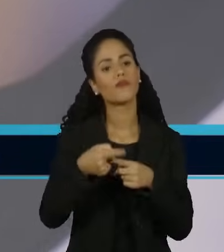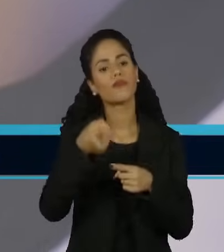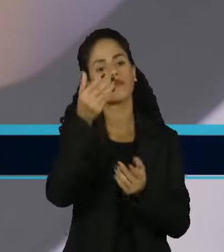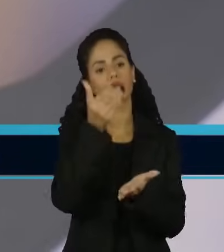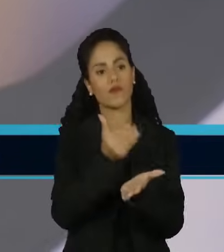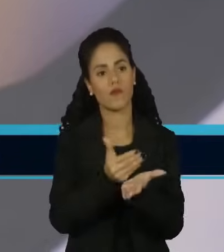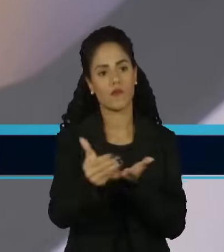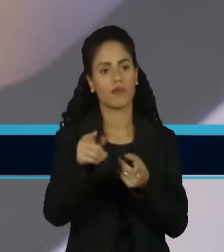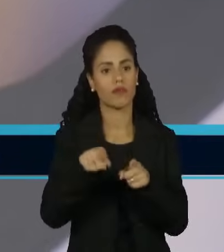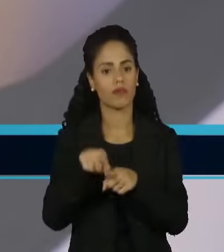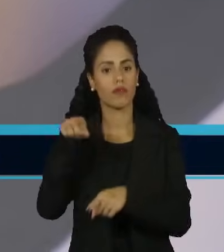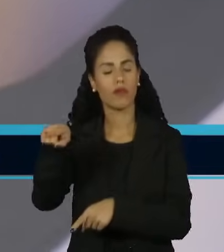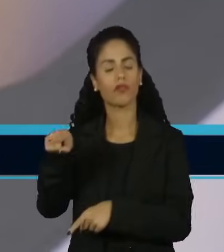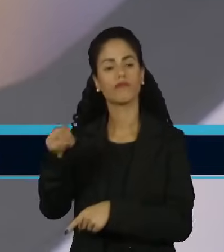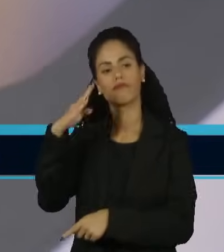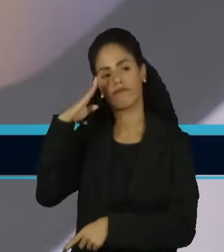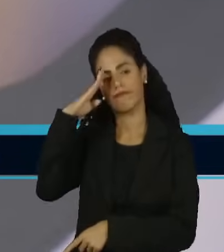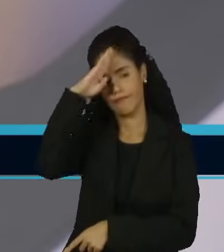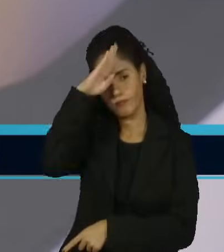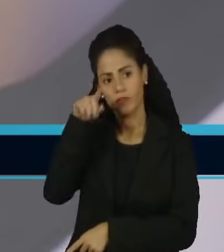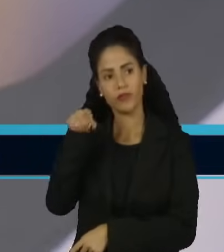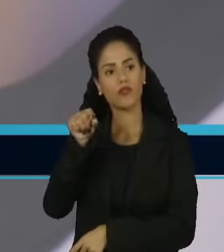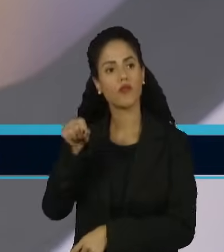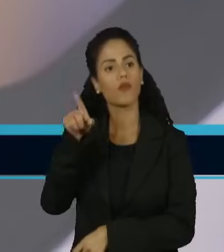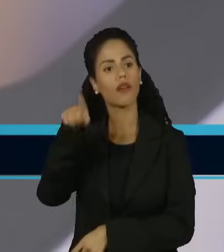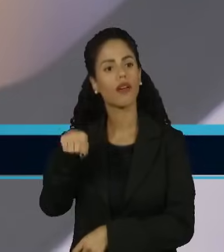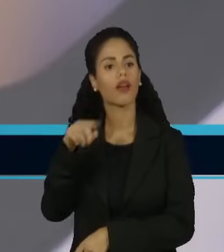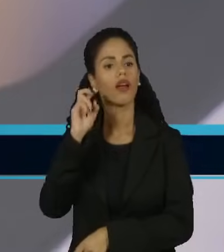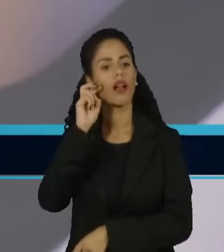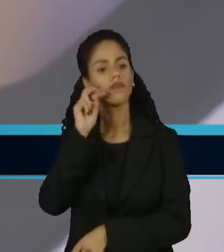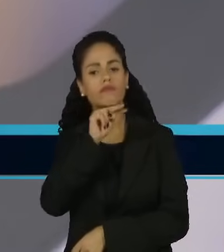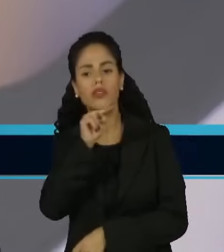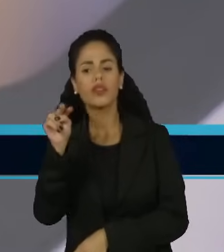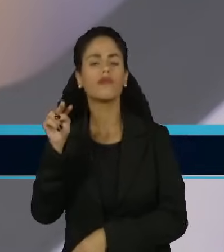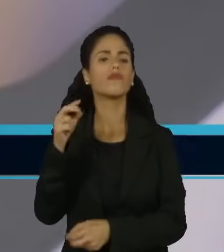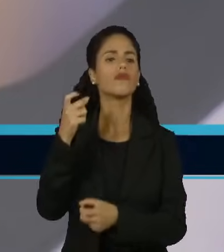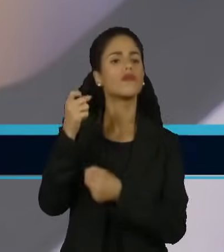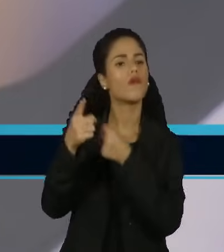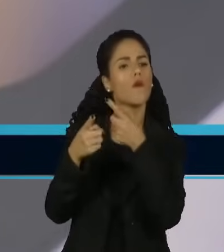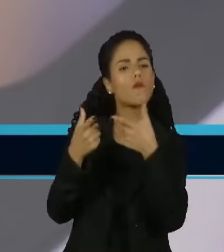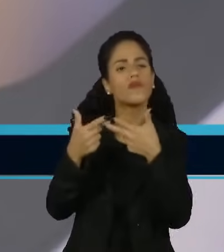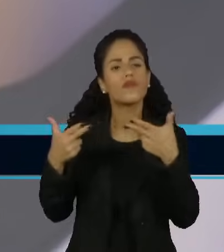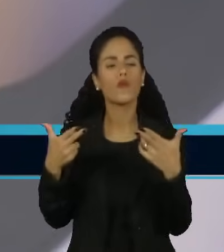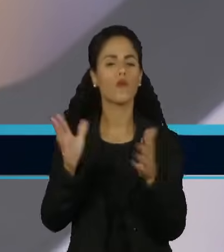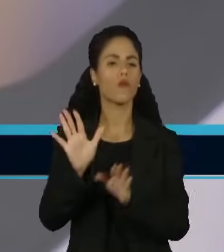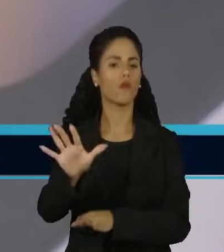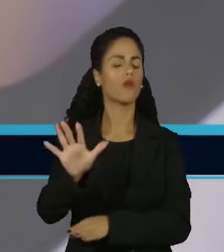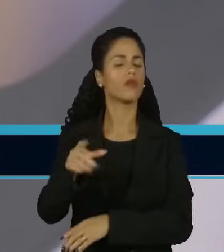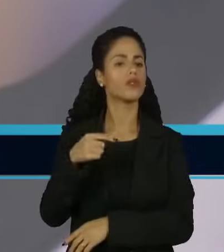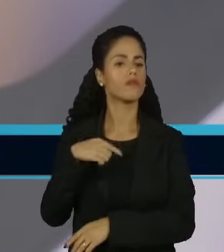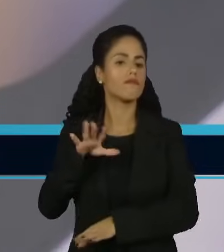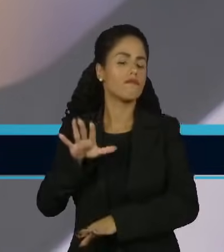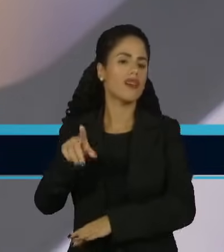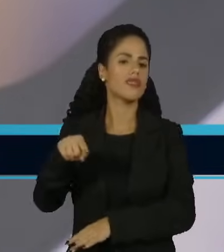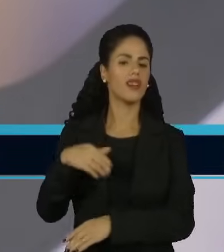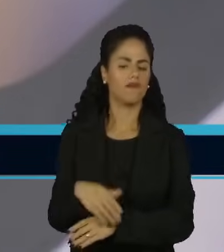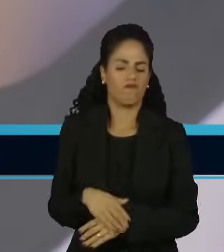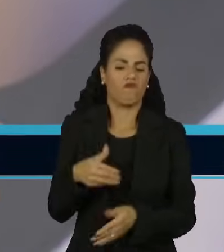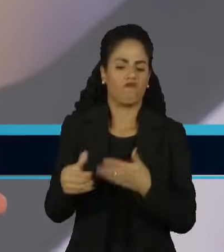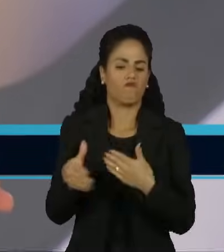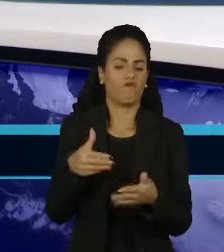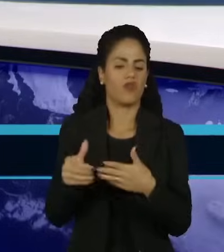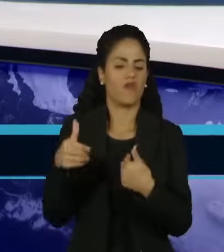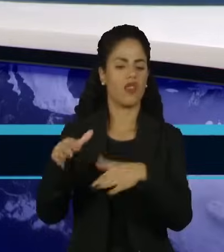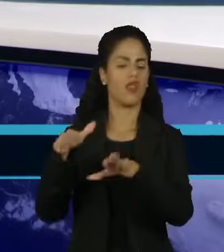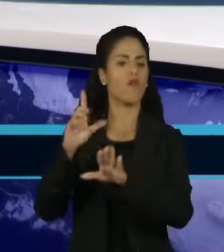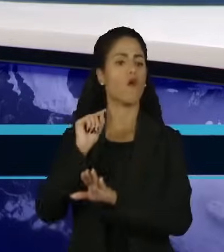do presidente Bolsonaro sempre foi de que ele ouviu alguns comentários a respeito disso, mas que ele não deu bola. Ele já